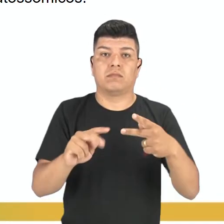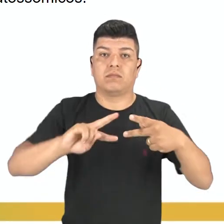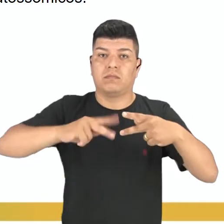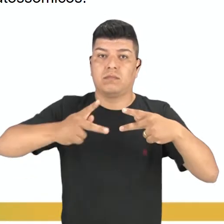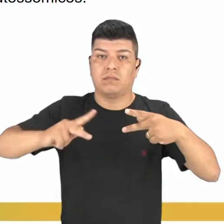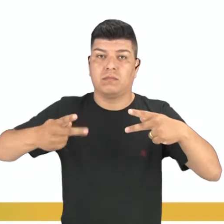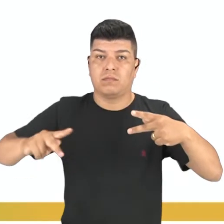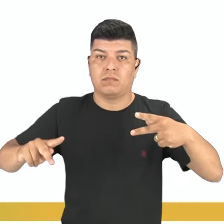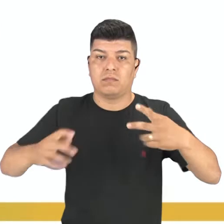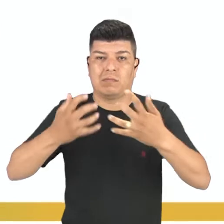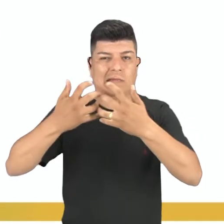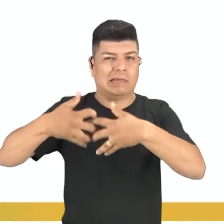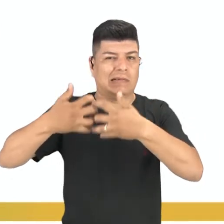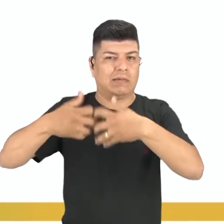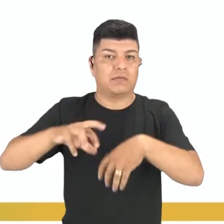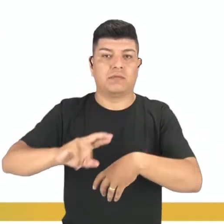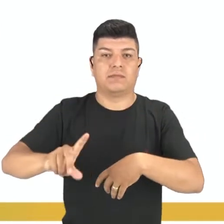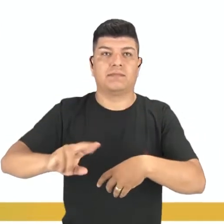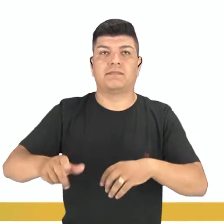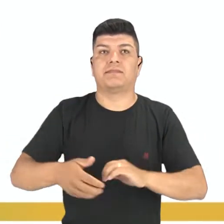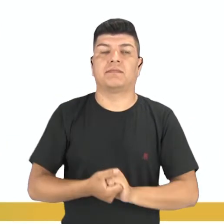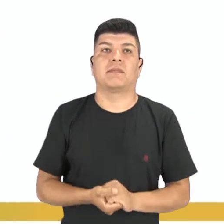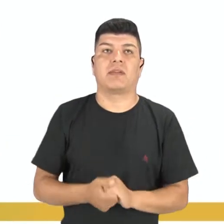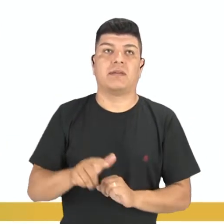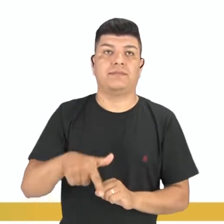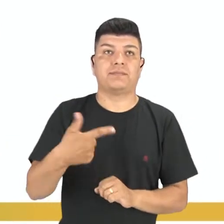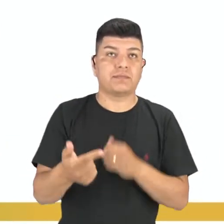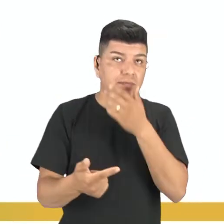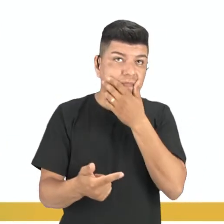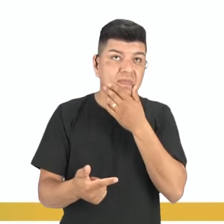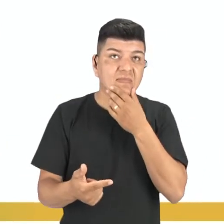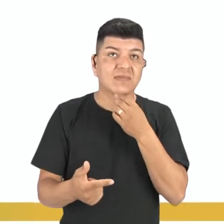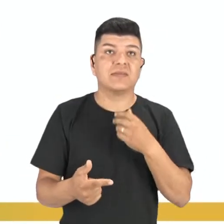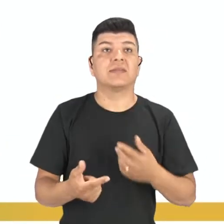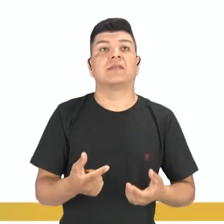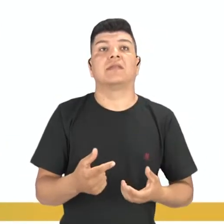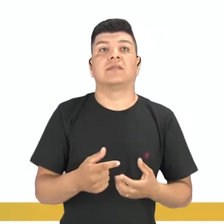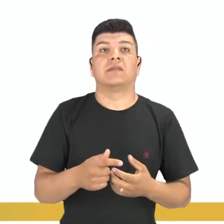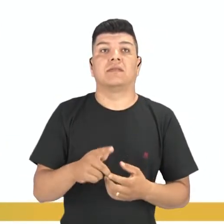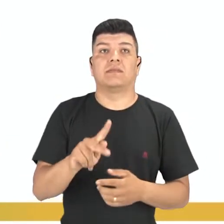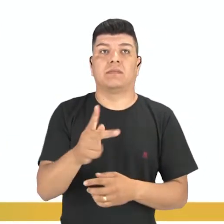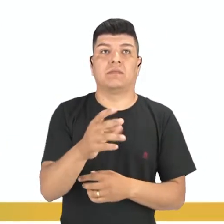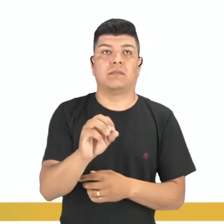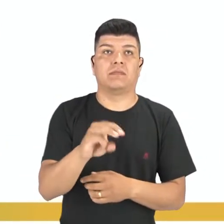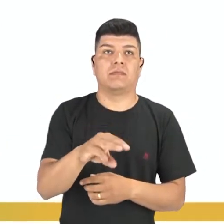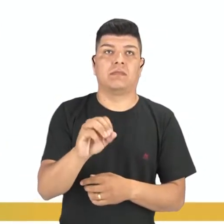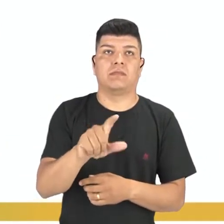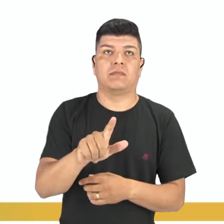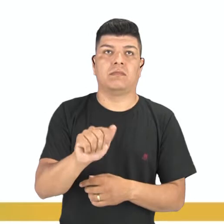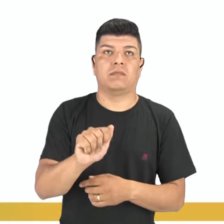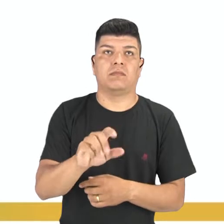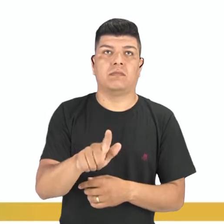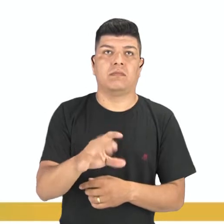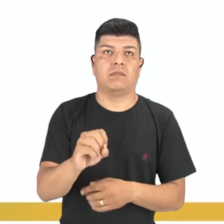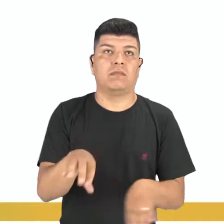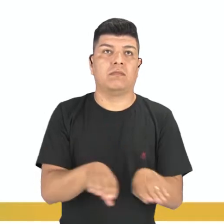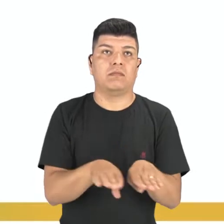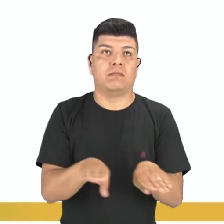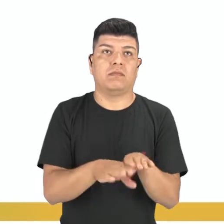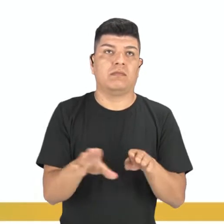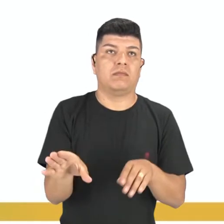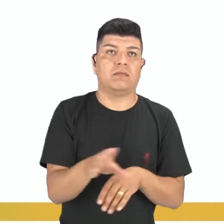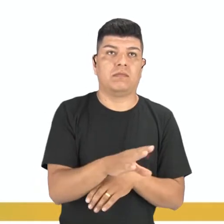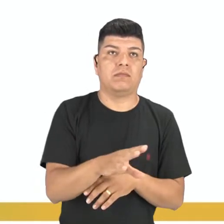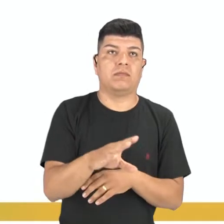mais complexo da gente analisar com você sobre na hora de hoje outros termos como nós somos homólogos epistasia